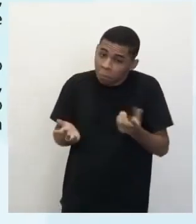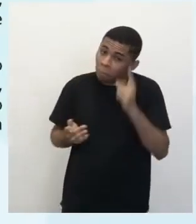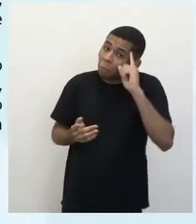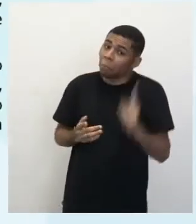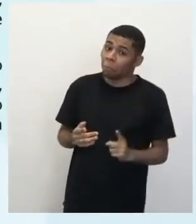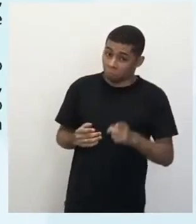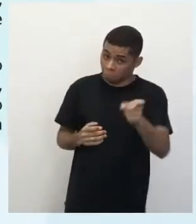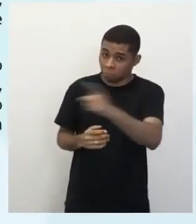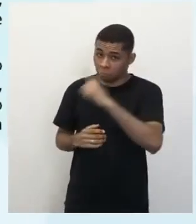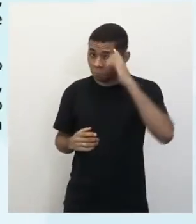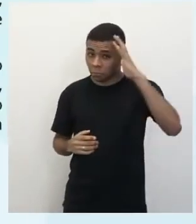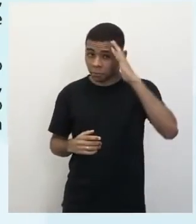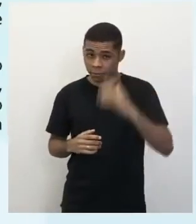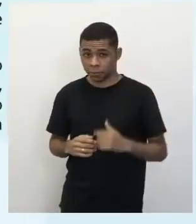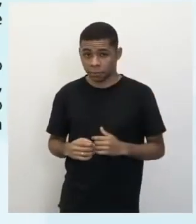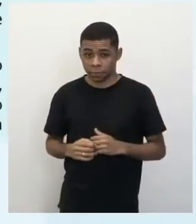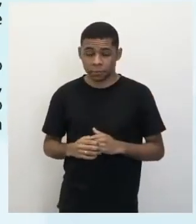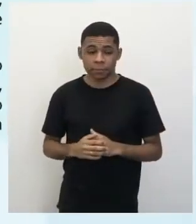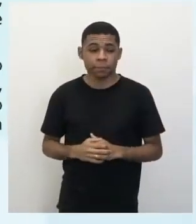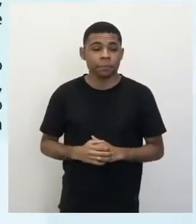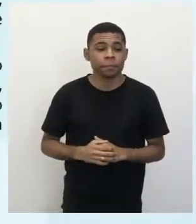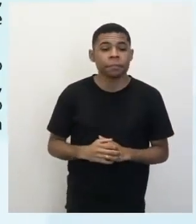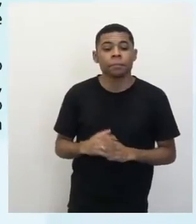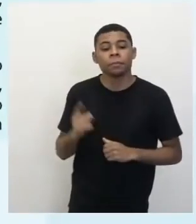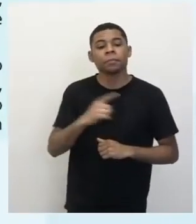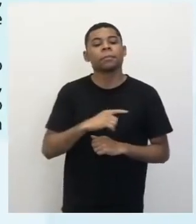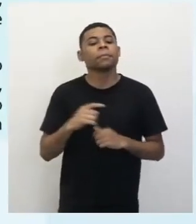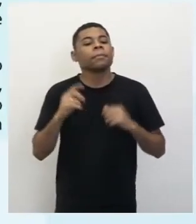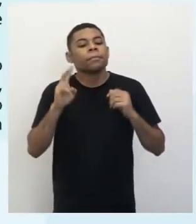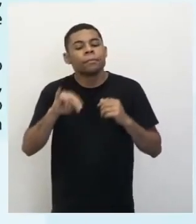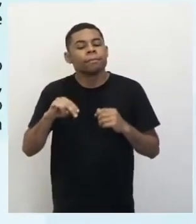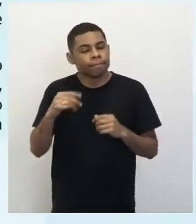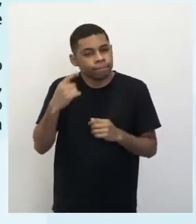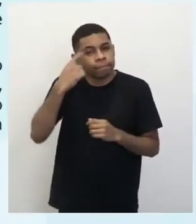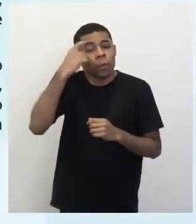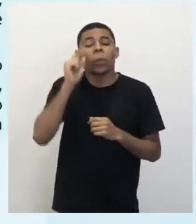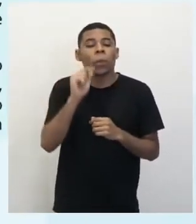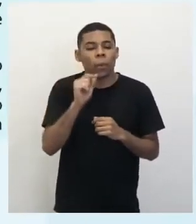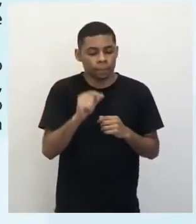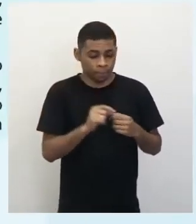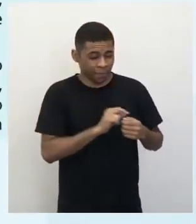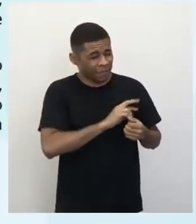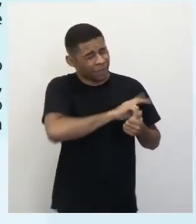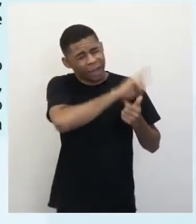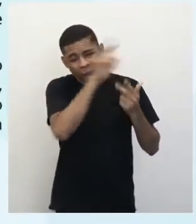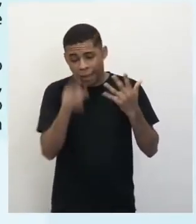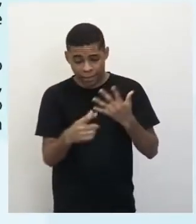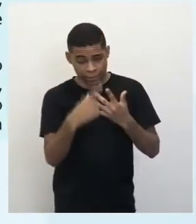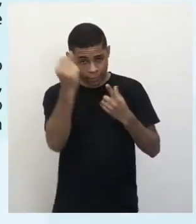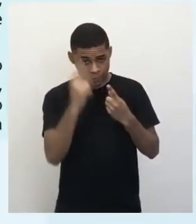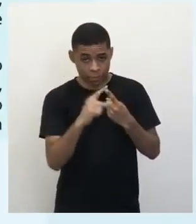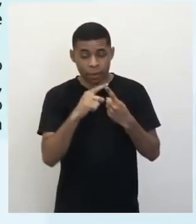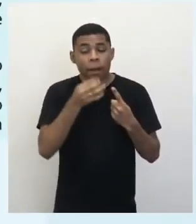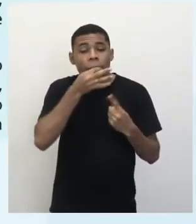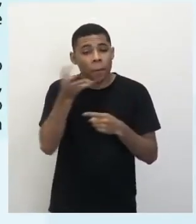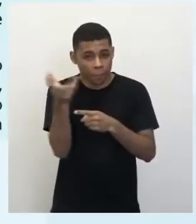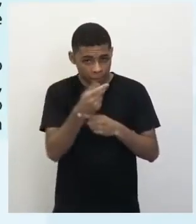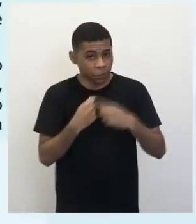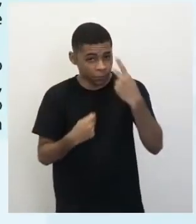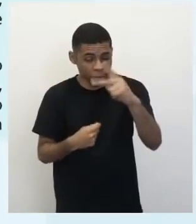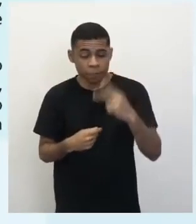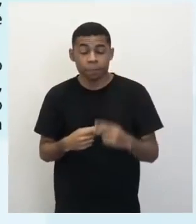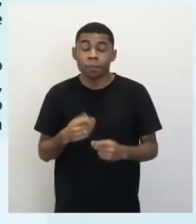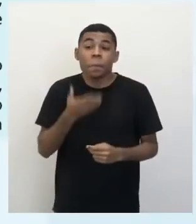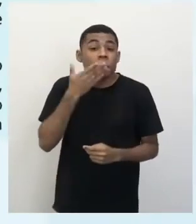vocês pensarem. Bom, vocês irão utilizar a modalidade argumentativa. Será melhor, né, quando for seu poder